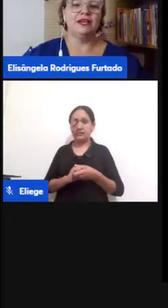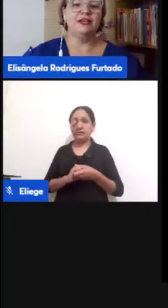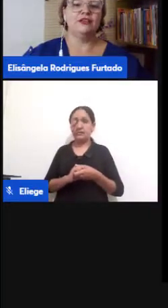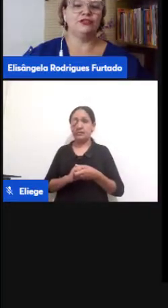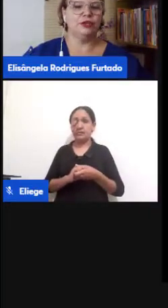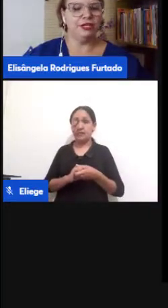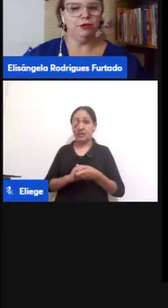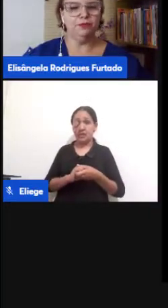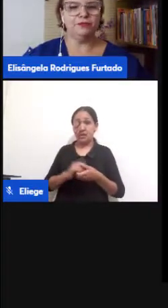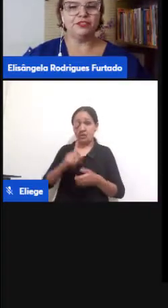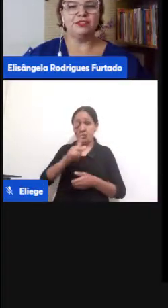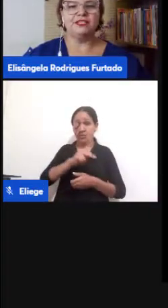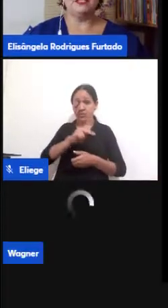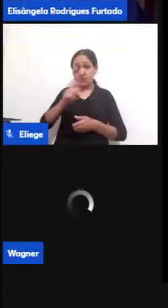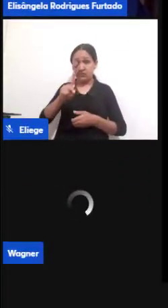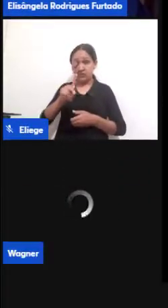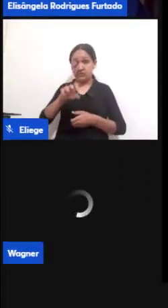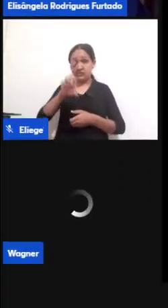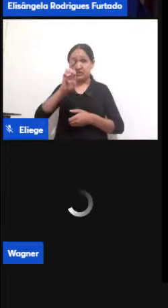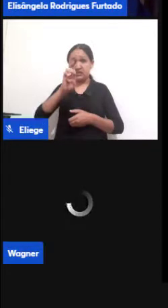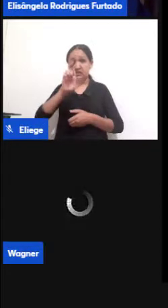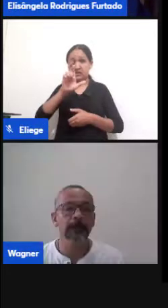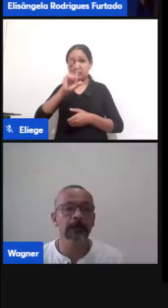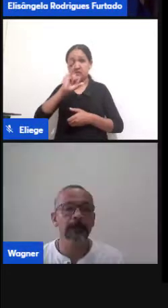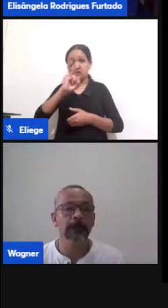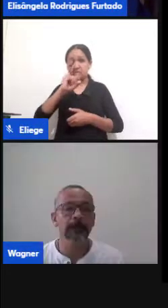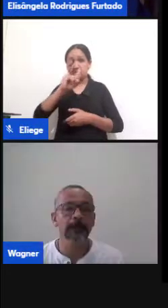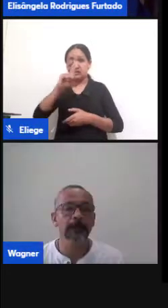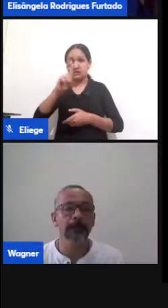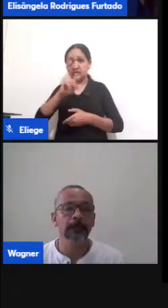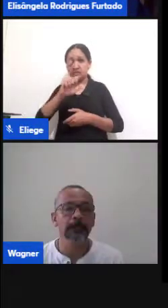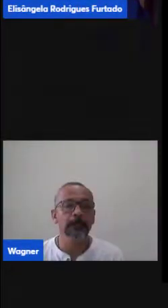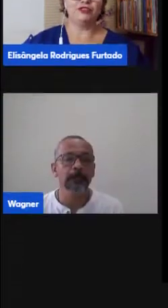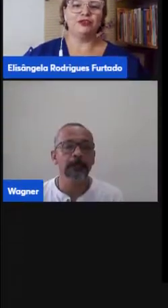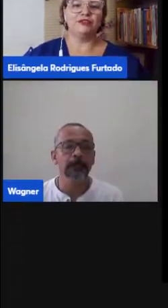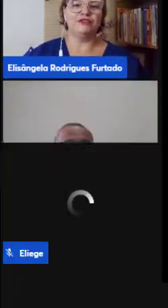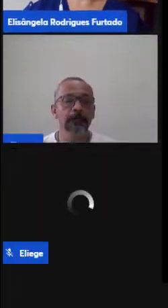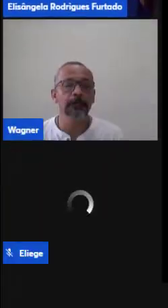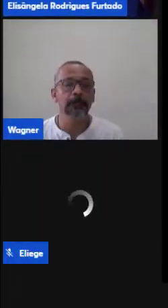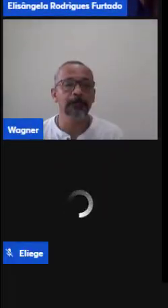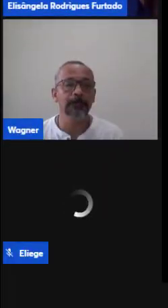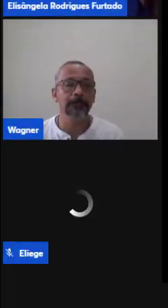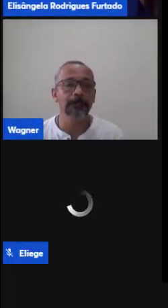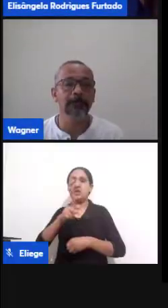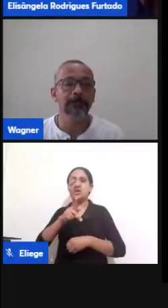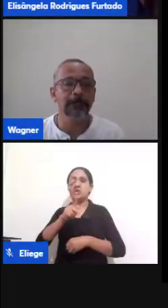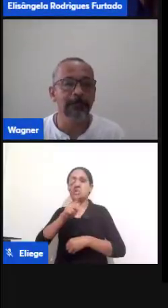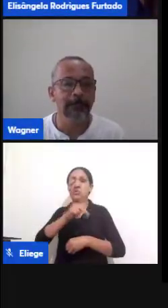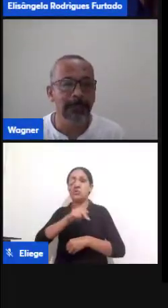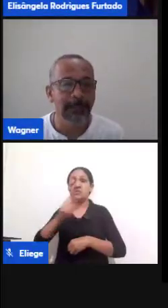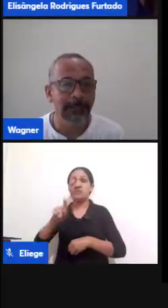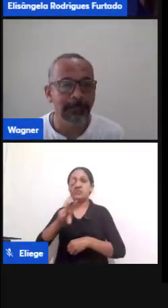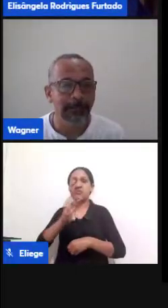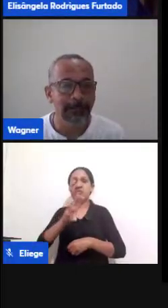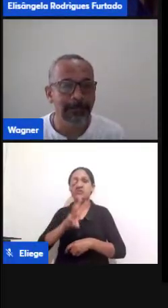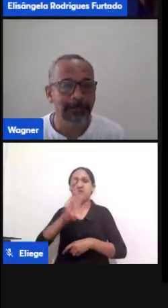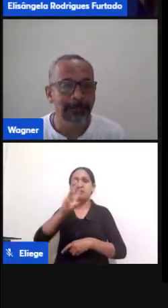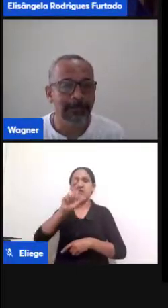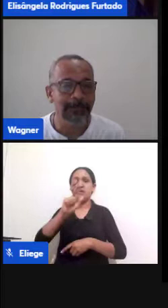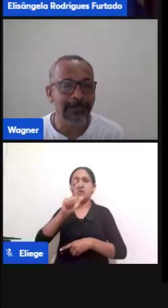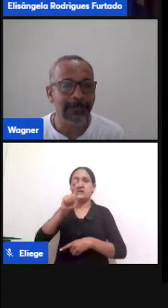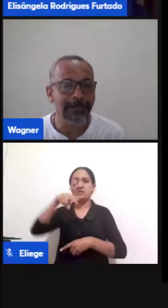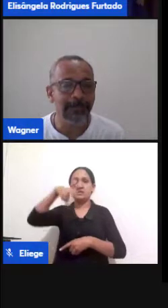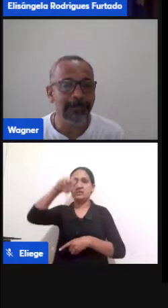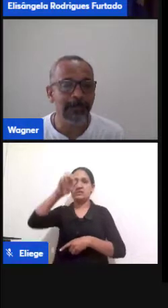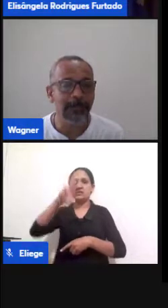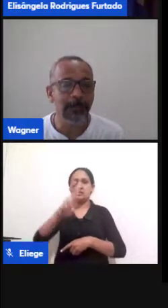Formadores. Sou eu, professora Elisângela Rodrigues Furtado, o professor Wagner Roberto da Silva,